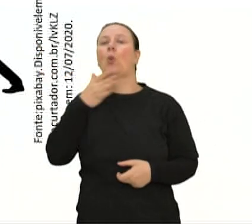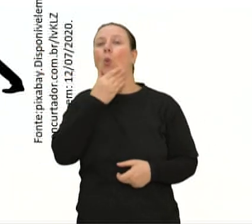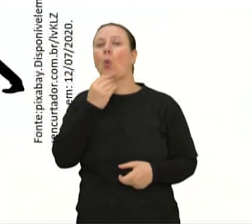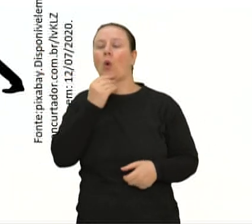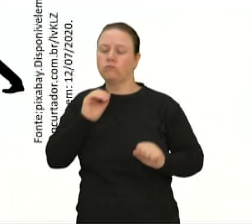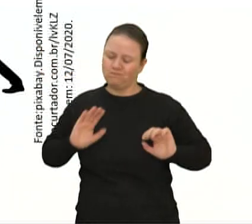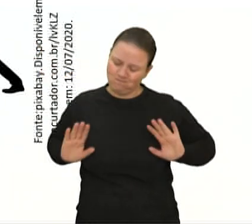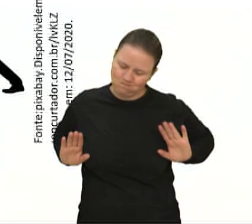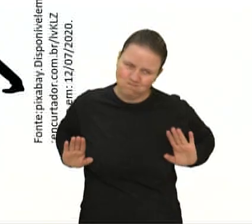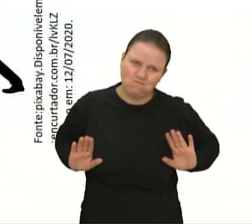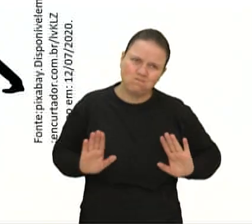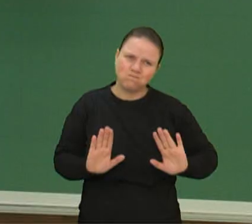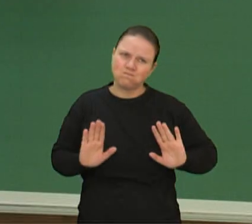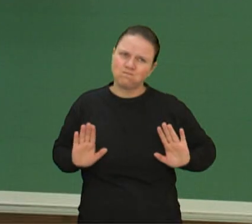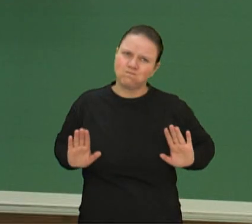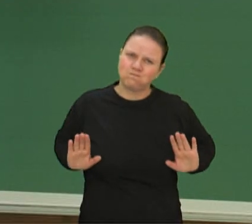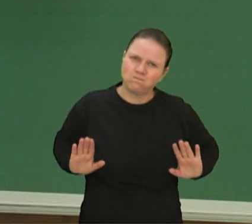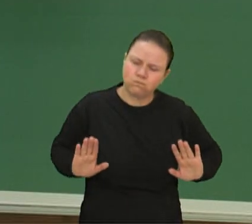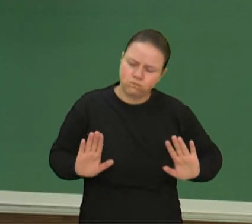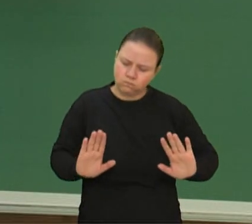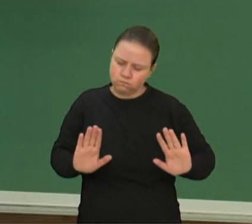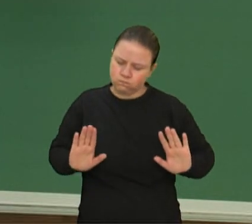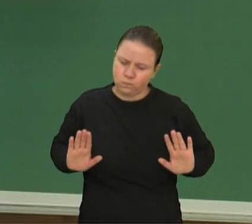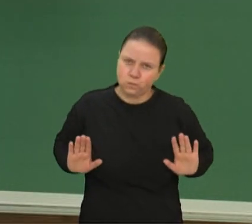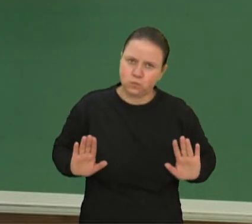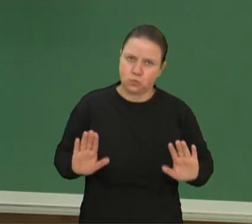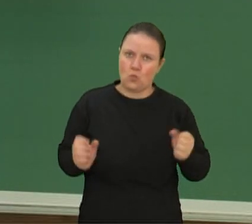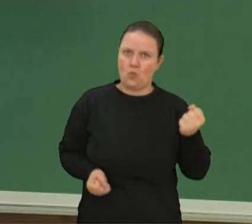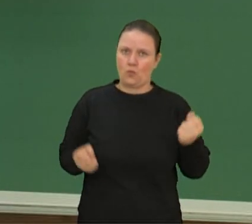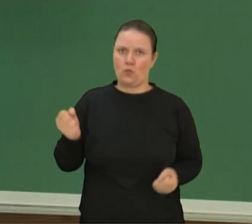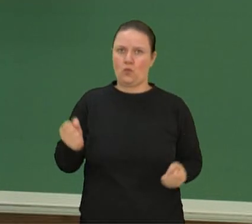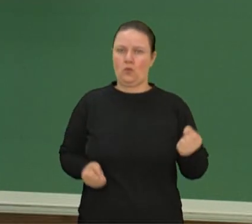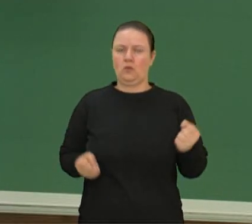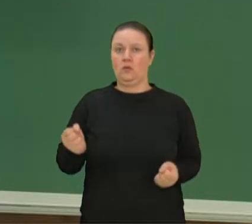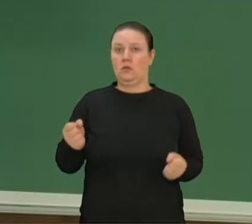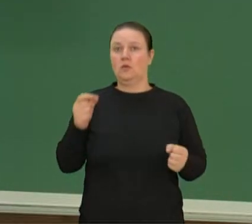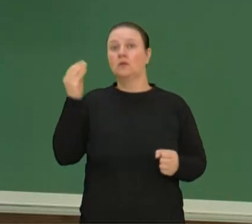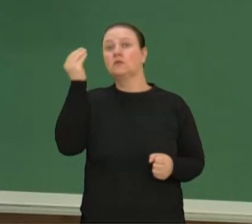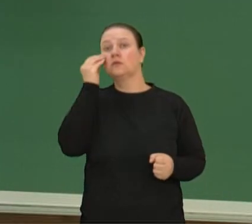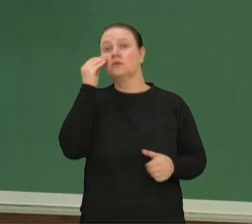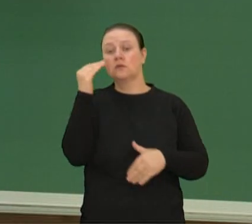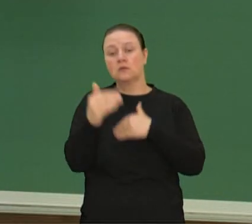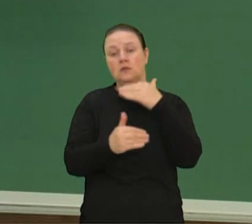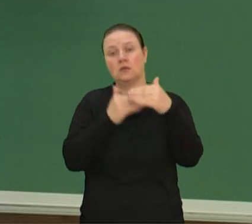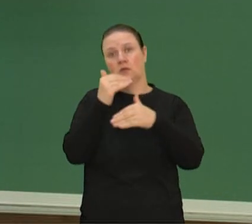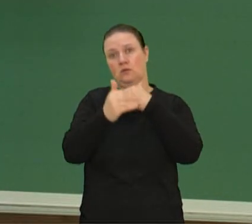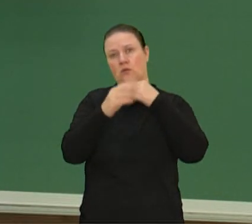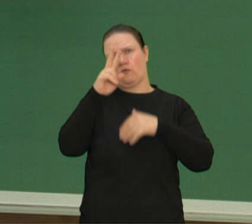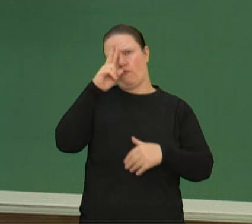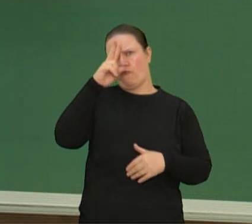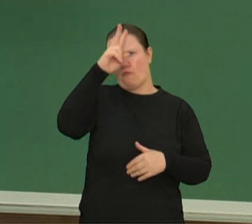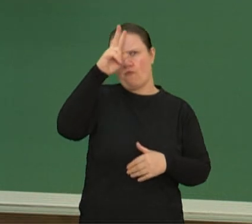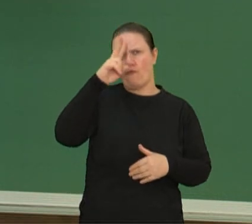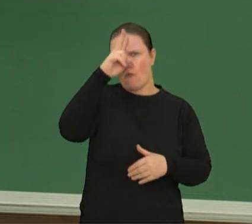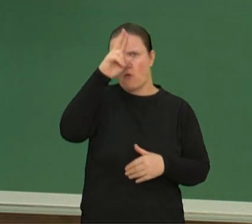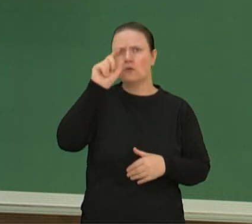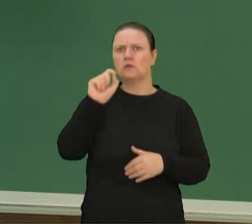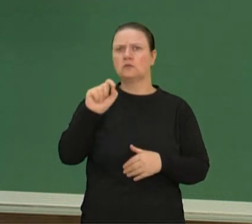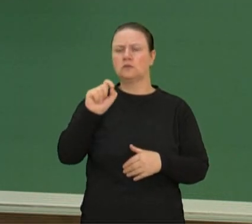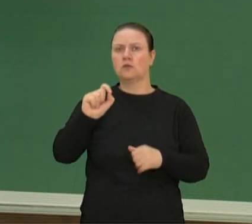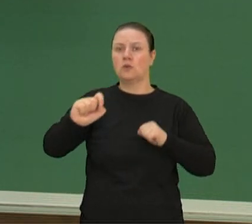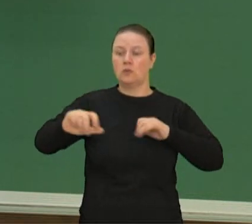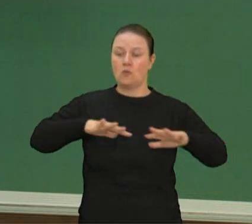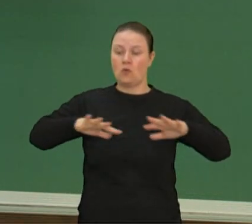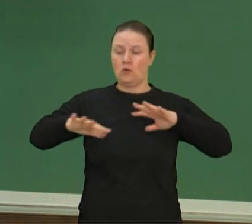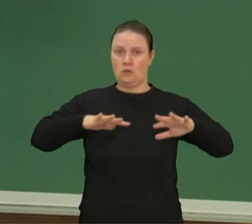tentando movimentar, empurrar um veículo. Então, ele vai tentar desenvolver força. Então, ele vai tentar movimentar esse